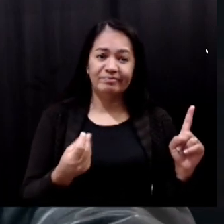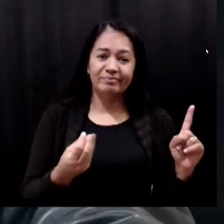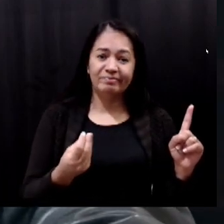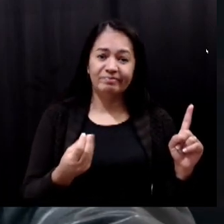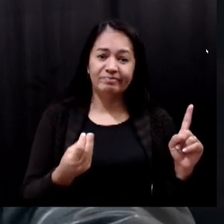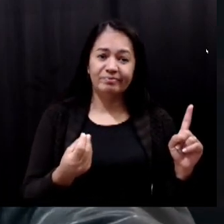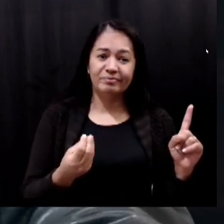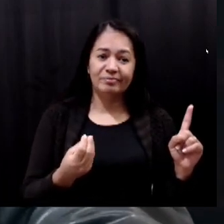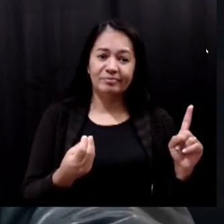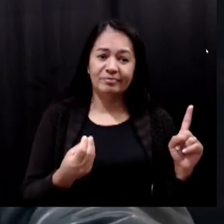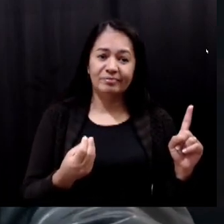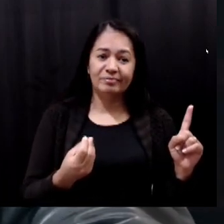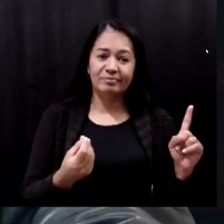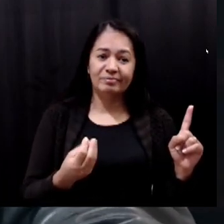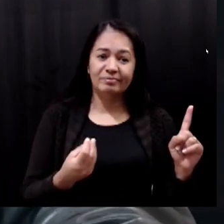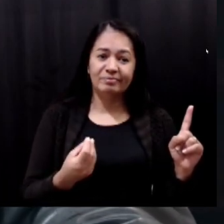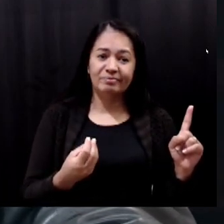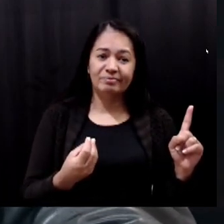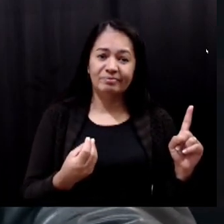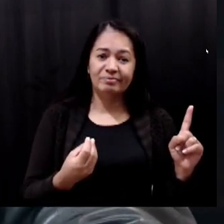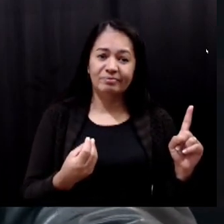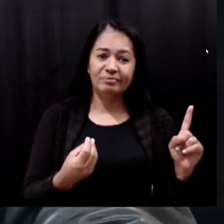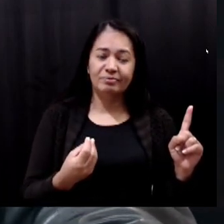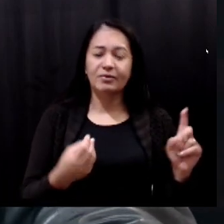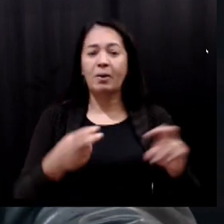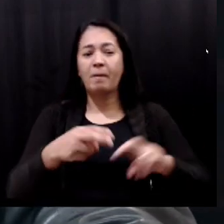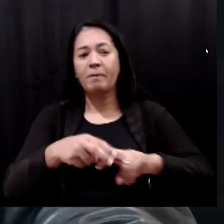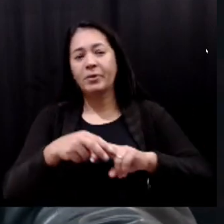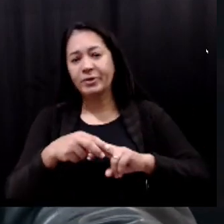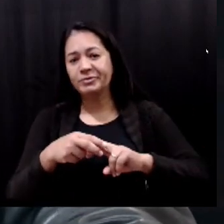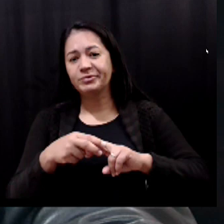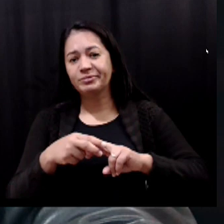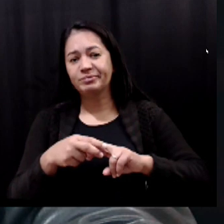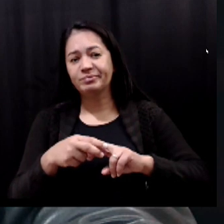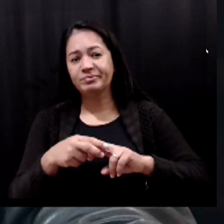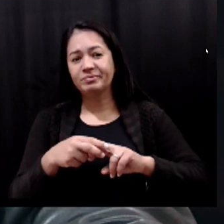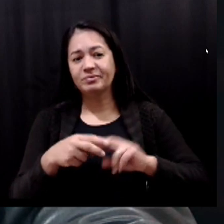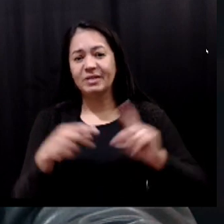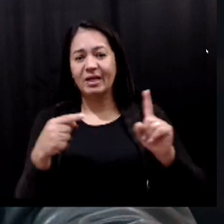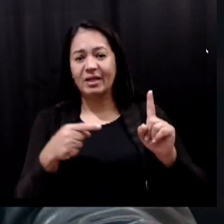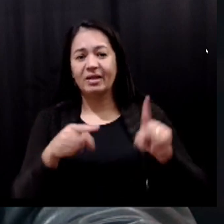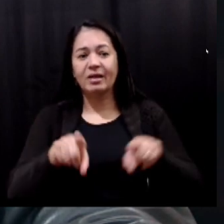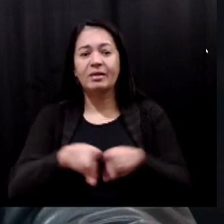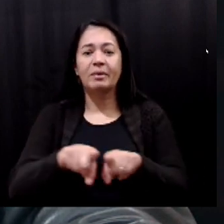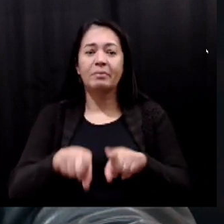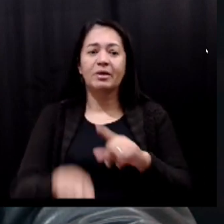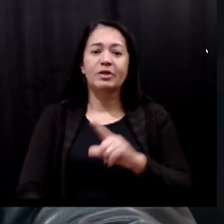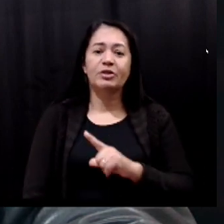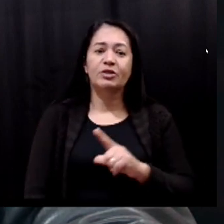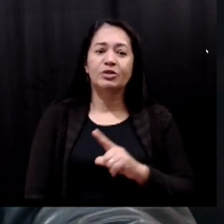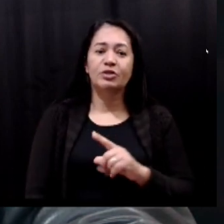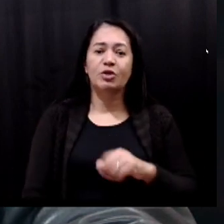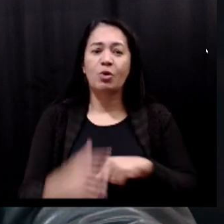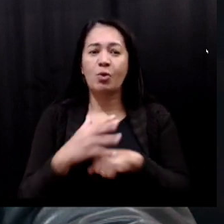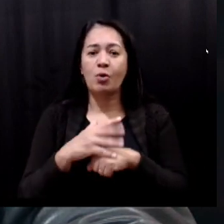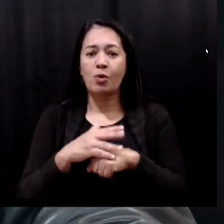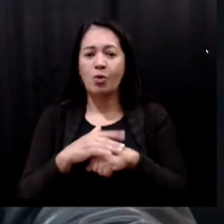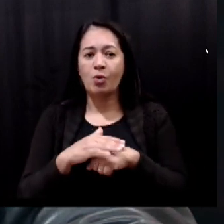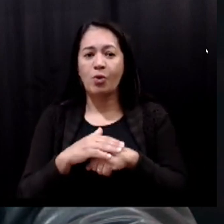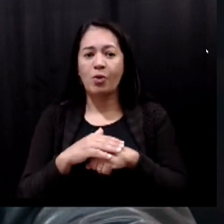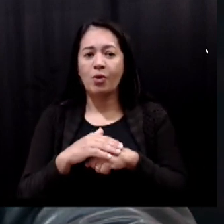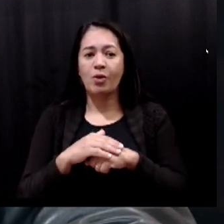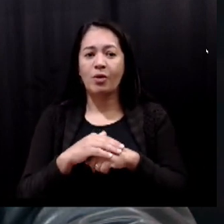afortunada pelo infortúnio, né? Ela também tinha uma doença hereditária que